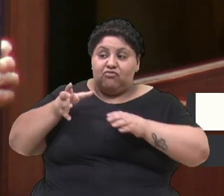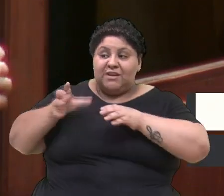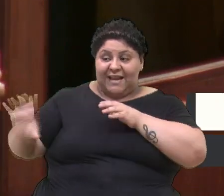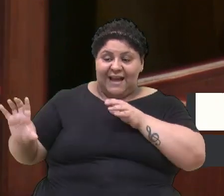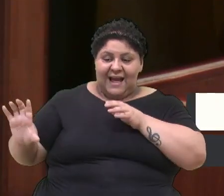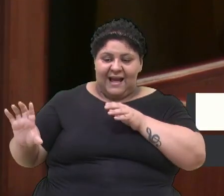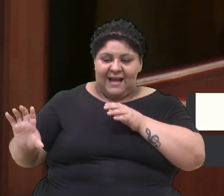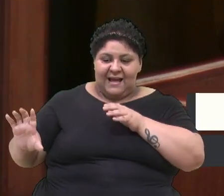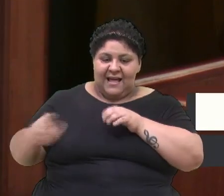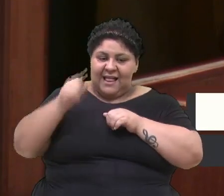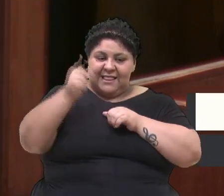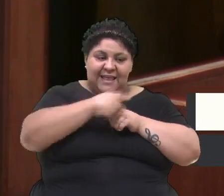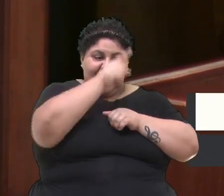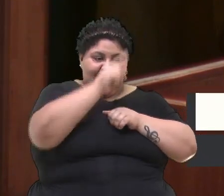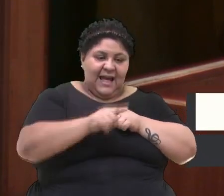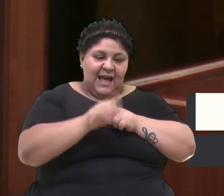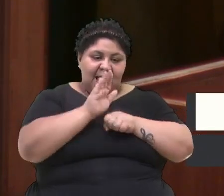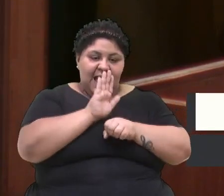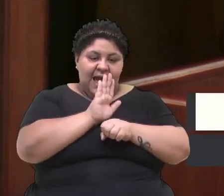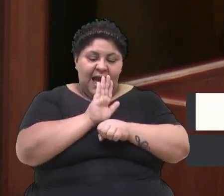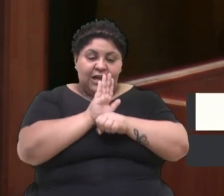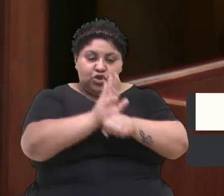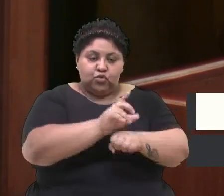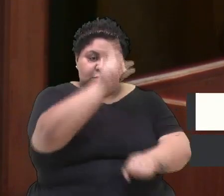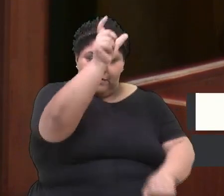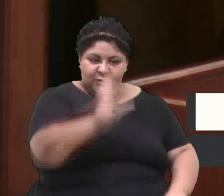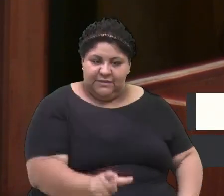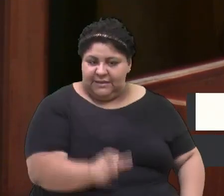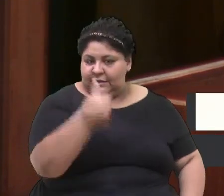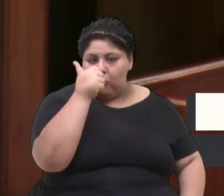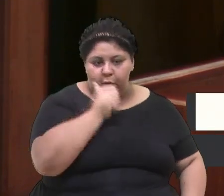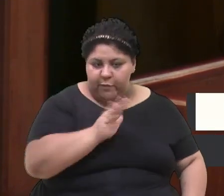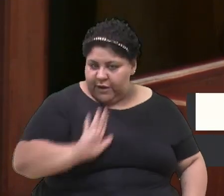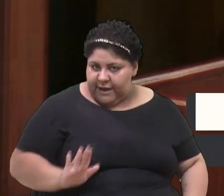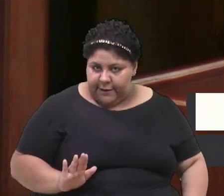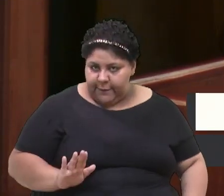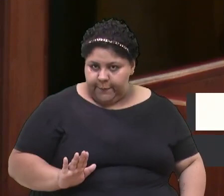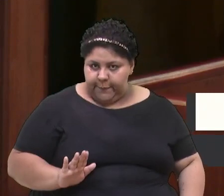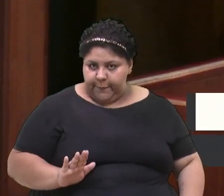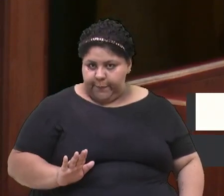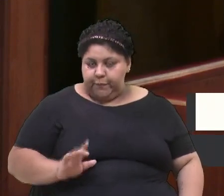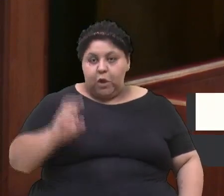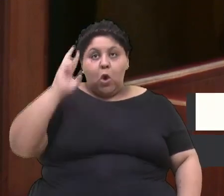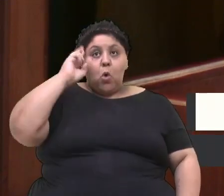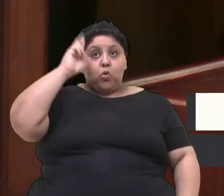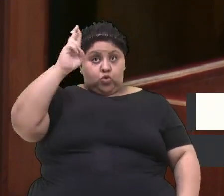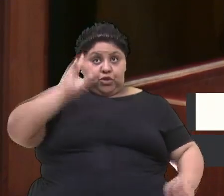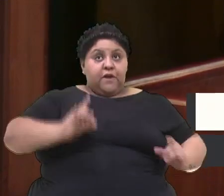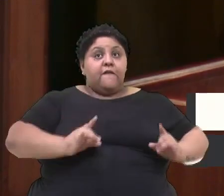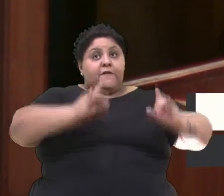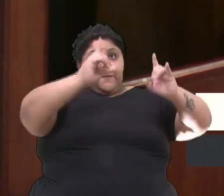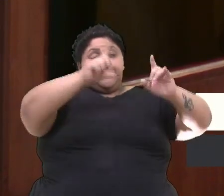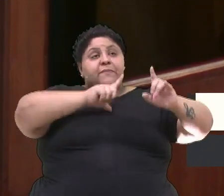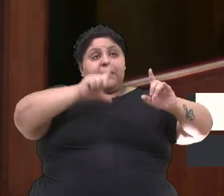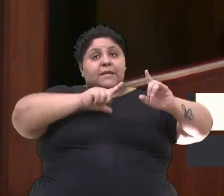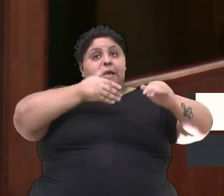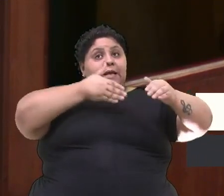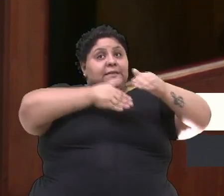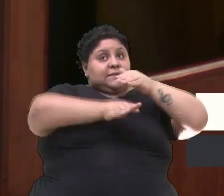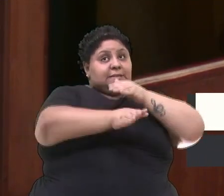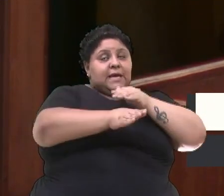é comunicar o síndico ter acesso às autoridades públicas, como o